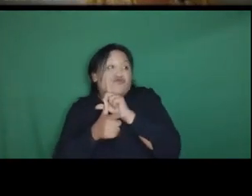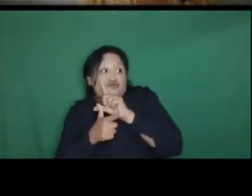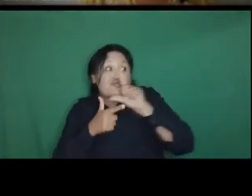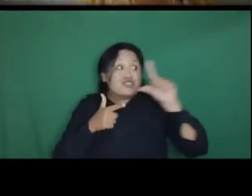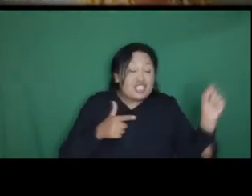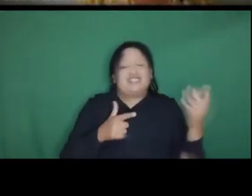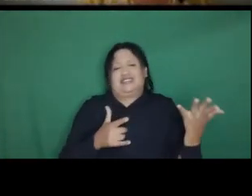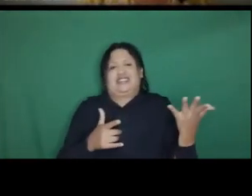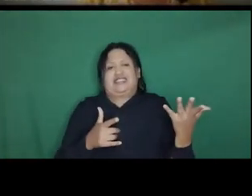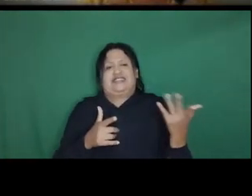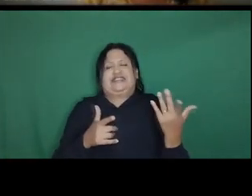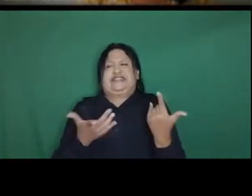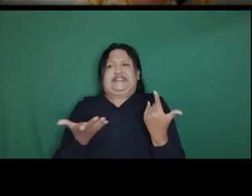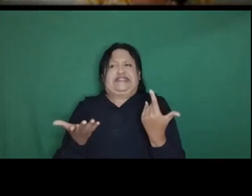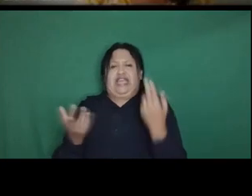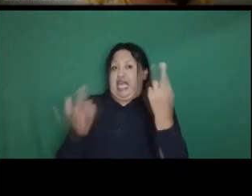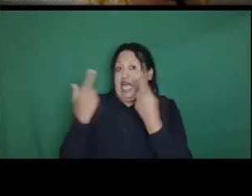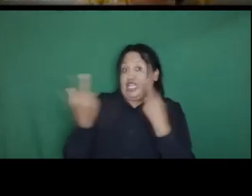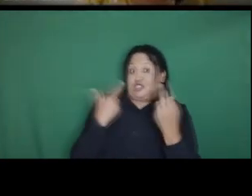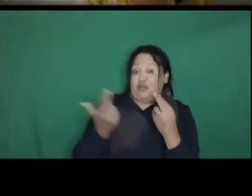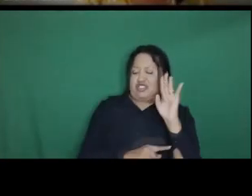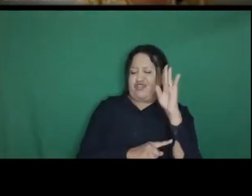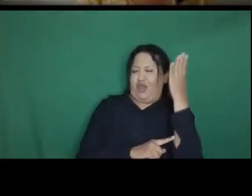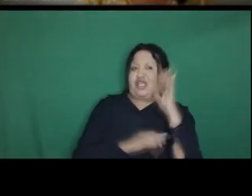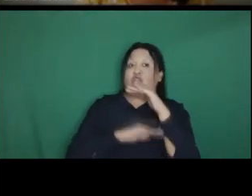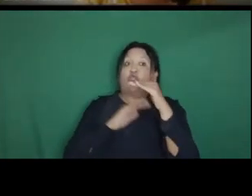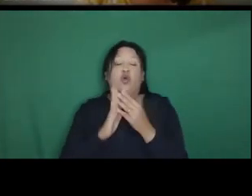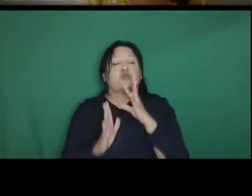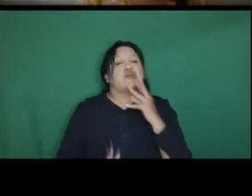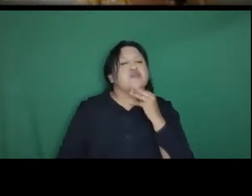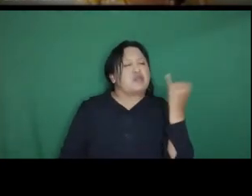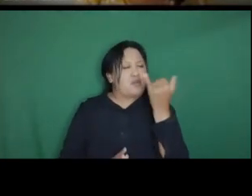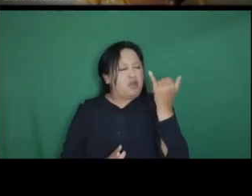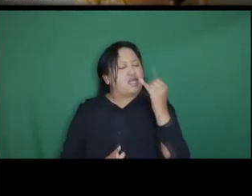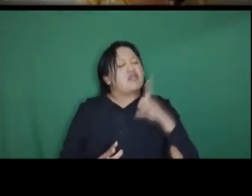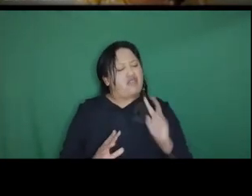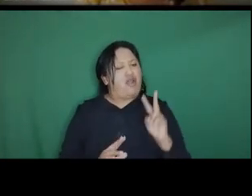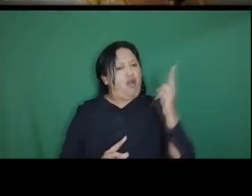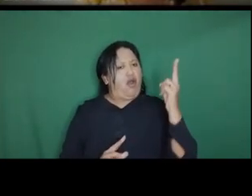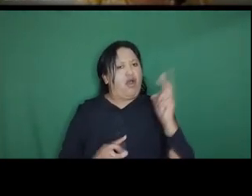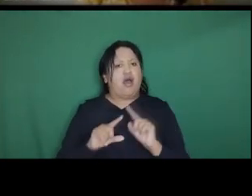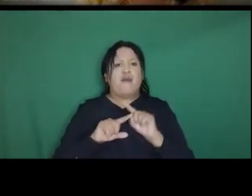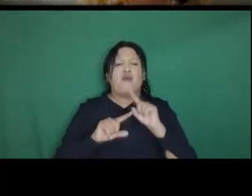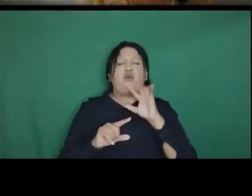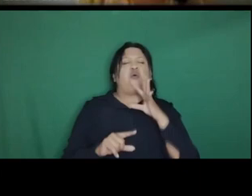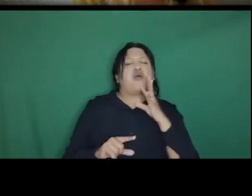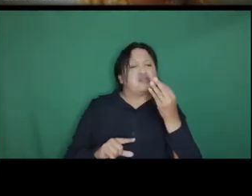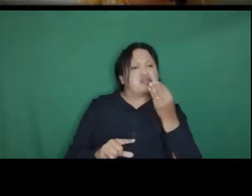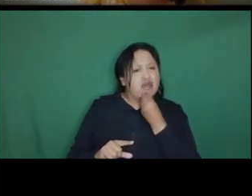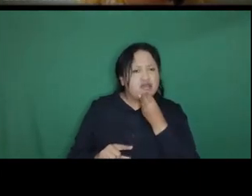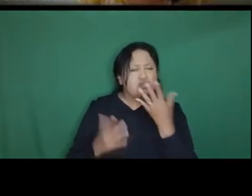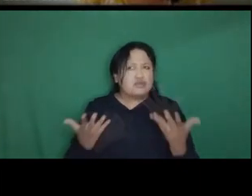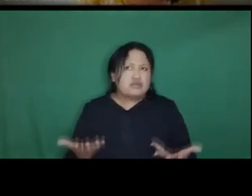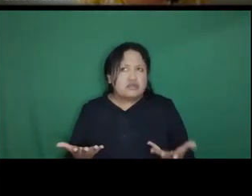é todo o conhecimento ele é importante é válido né o conhecimento ele ele é importante